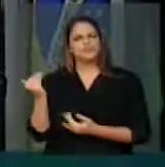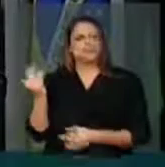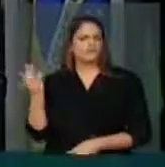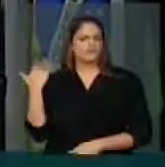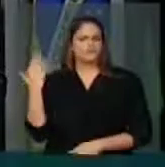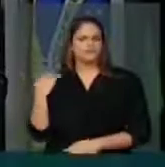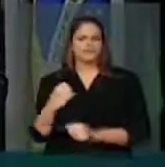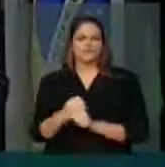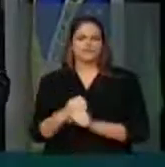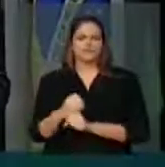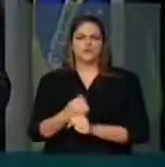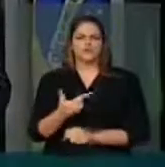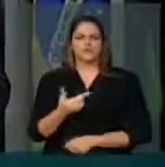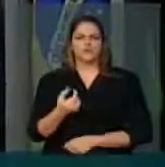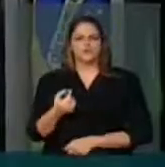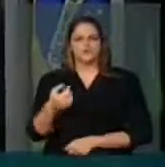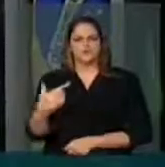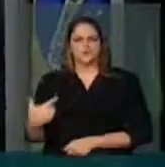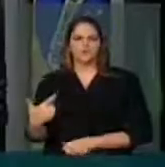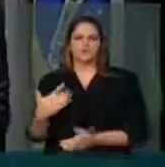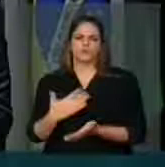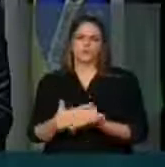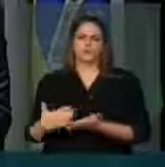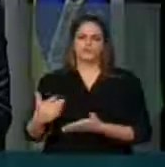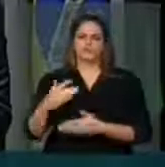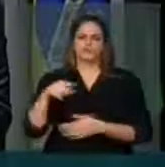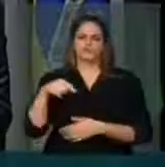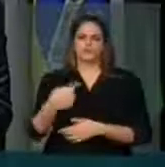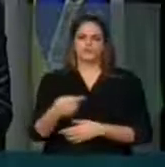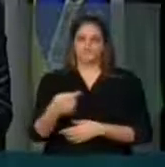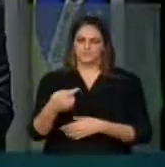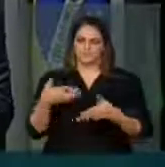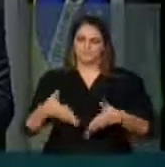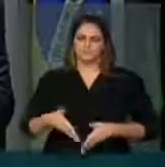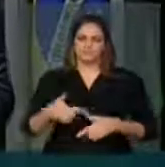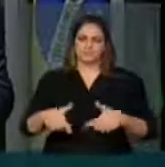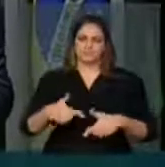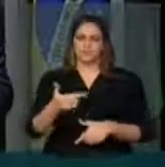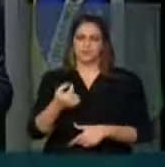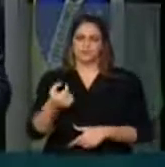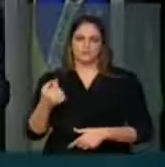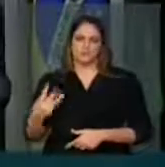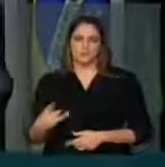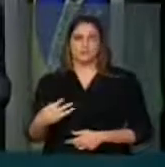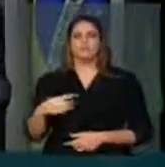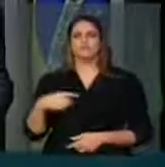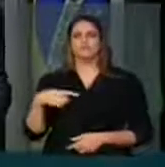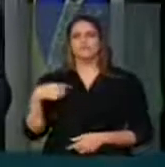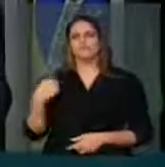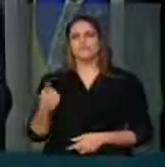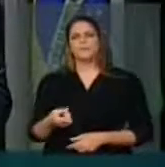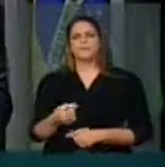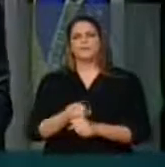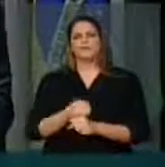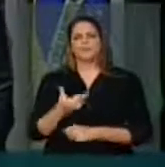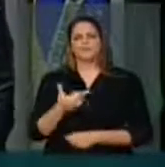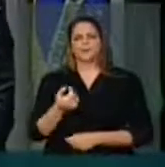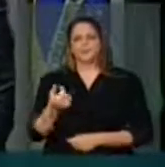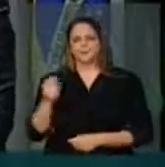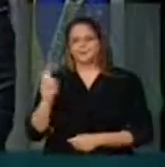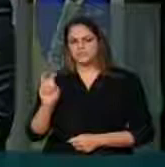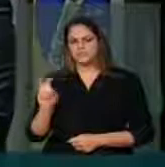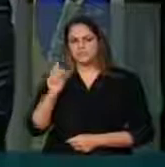em 2002, iniciando o mandato em 2003. Depois, em 2005, com a perda de outro grande